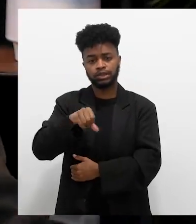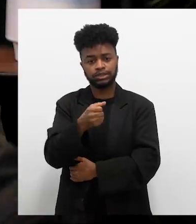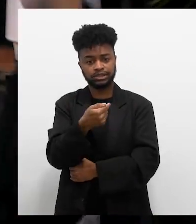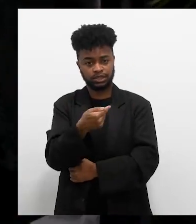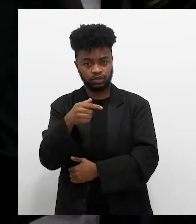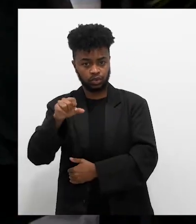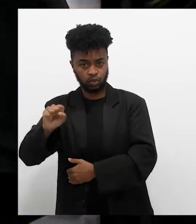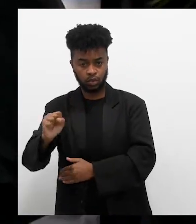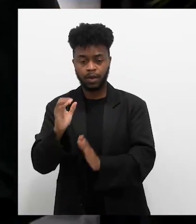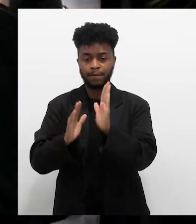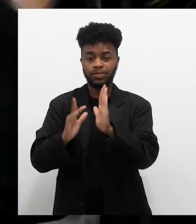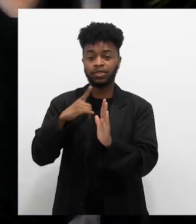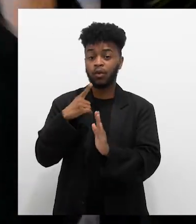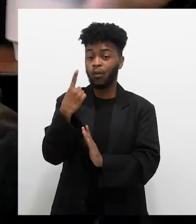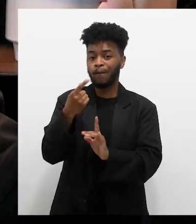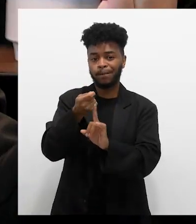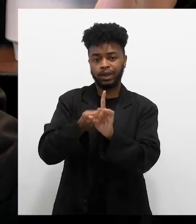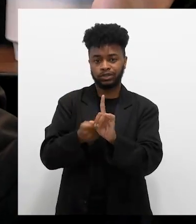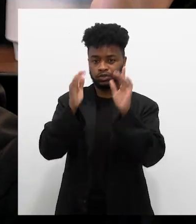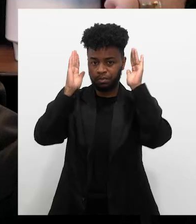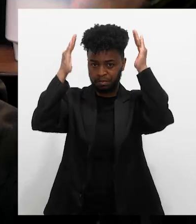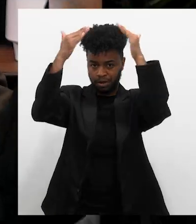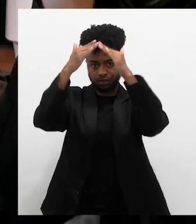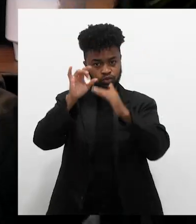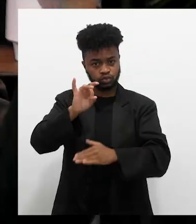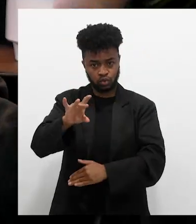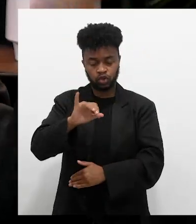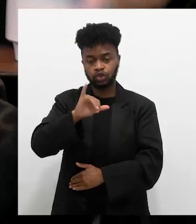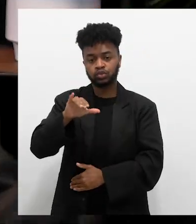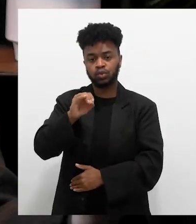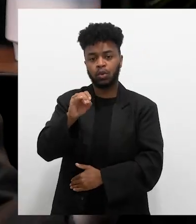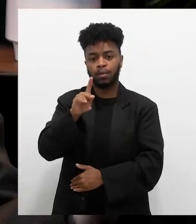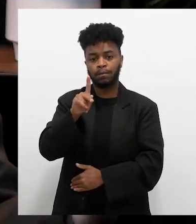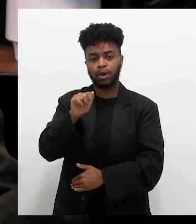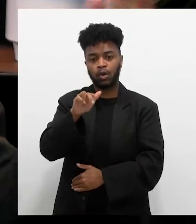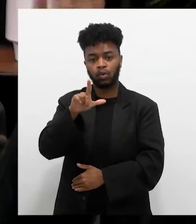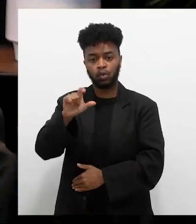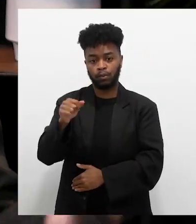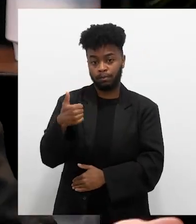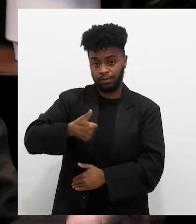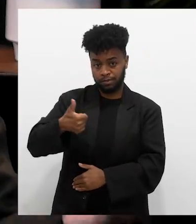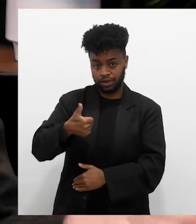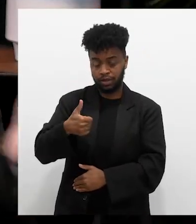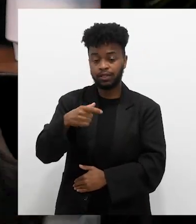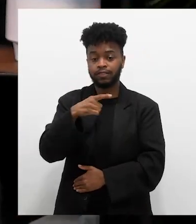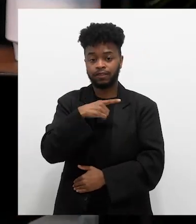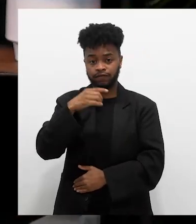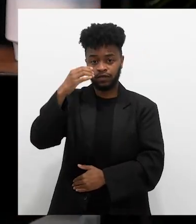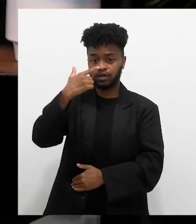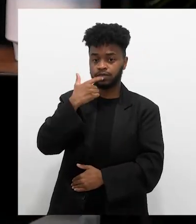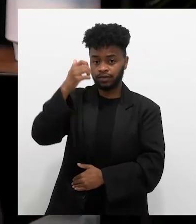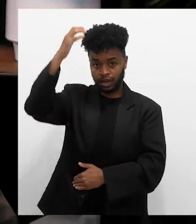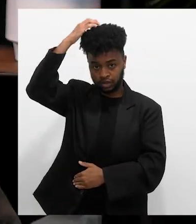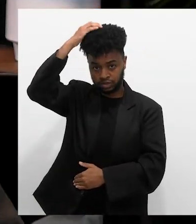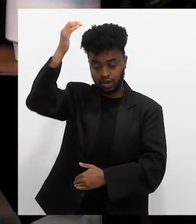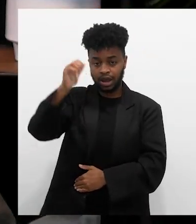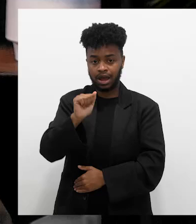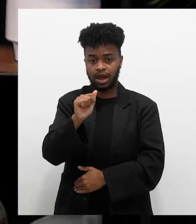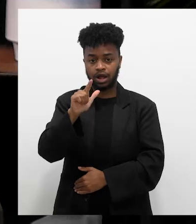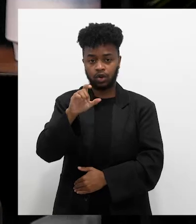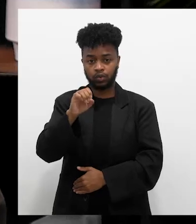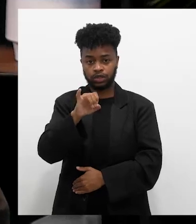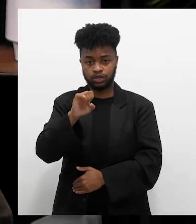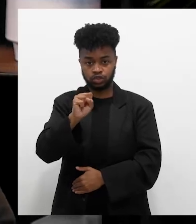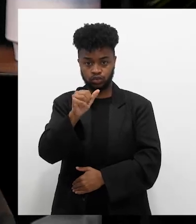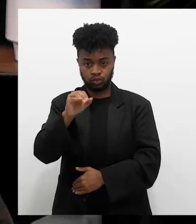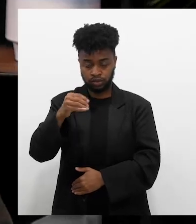1978, naquele papado que durou apenas um mês, de João Paulo I, que o cardeal Aloysio Lorscheider, brasileiro,